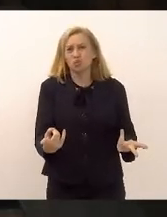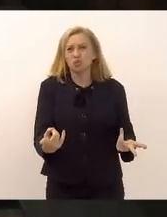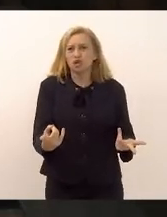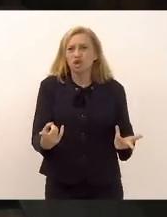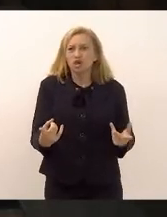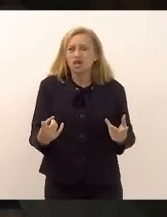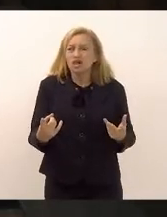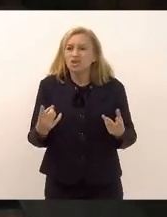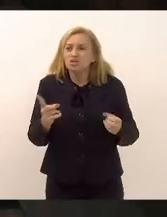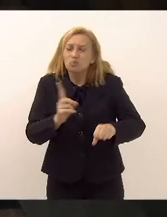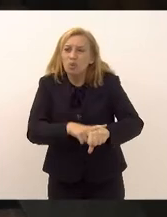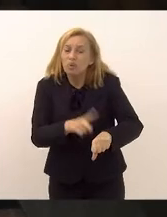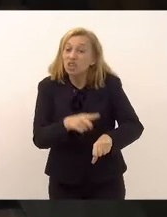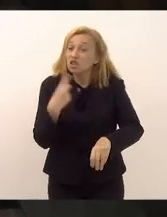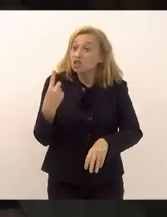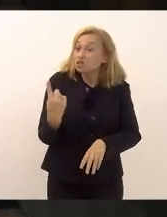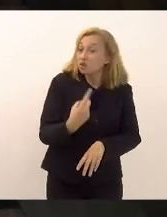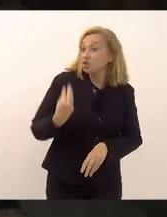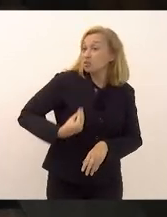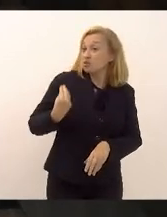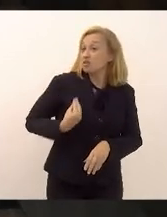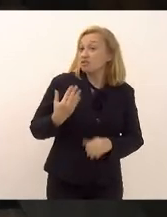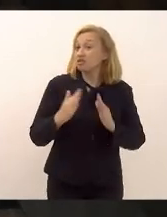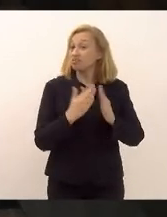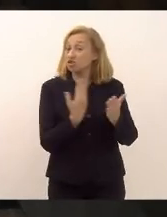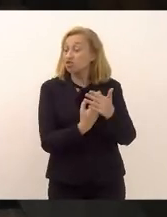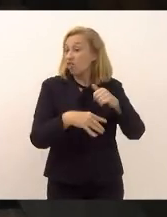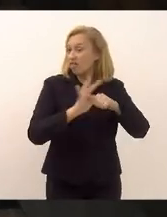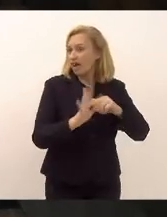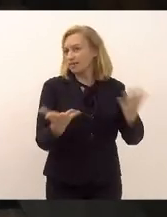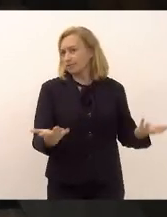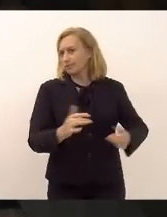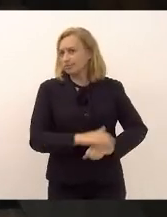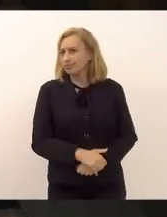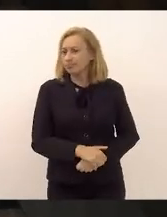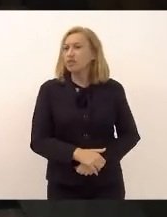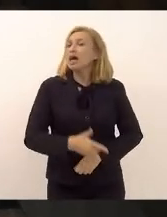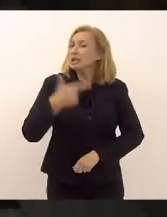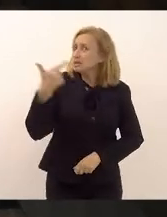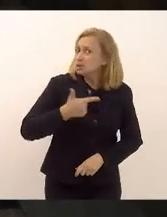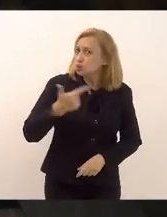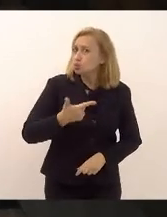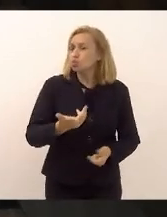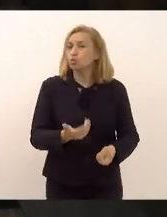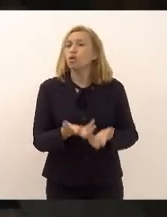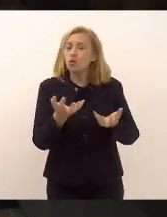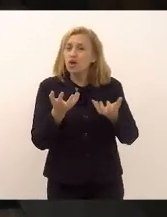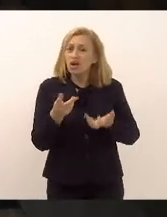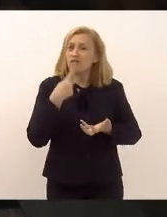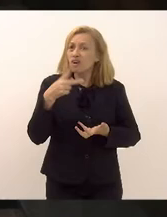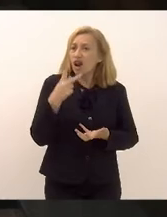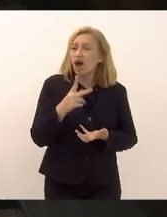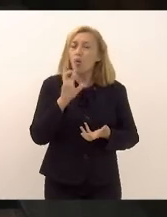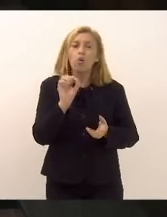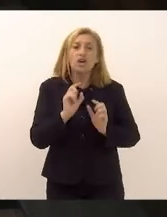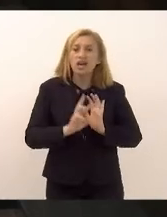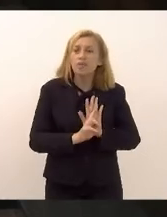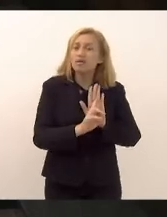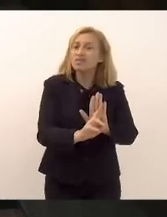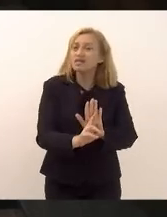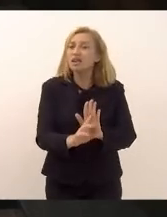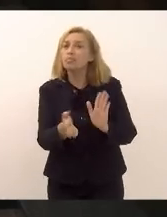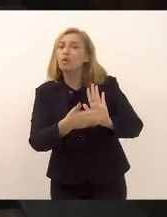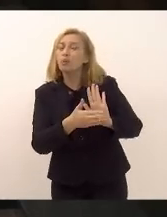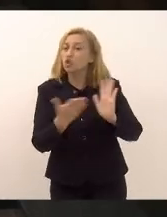diante das dificuldades que a FAETEC está atravessando. Em segundo lugar, eu quero falar sobre o que representa essa